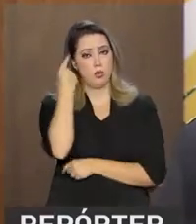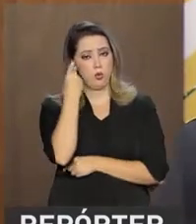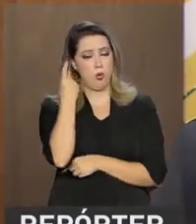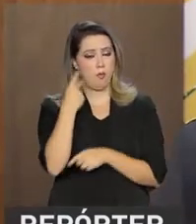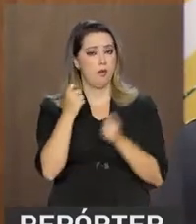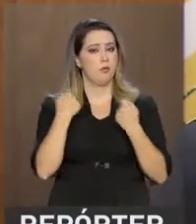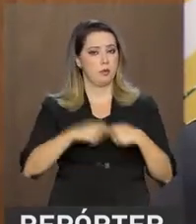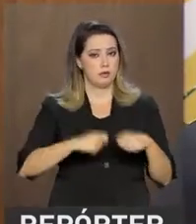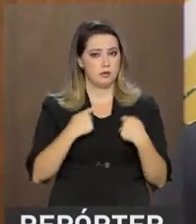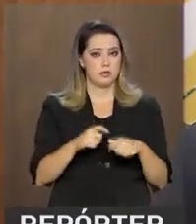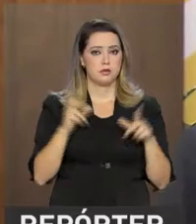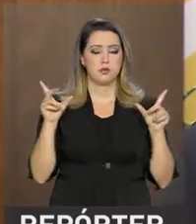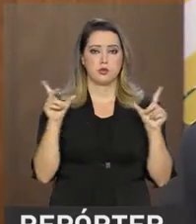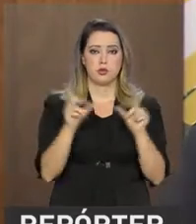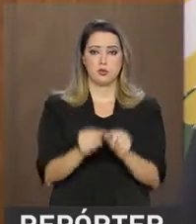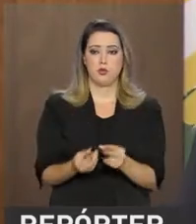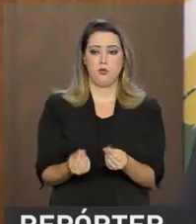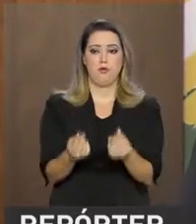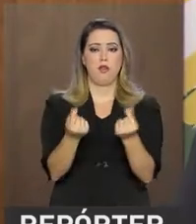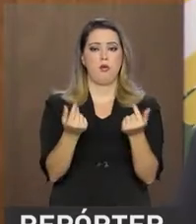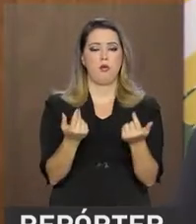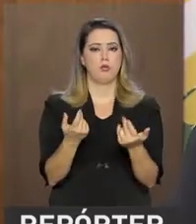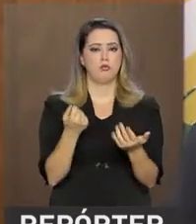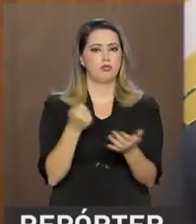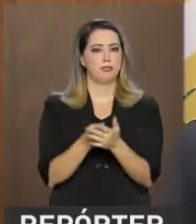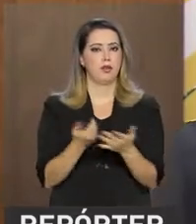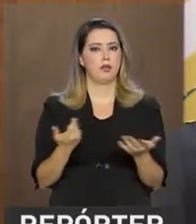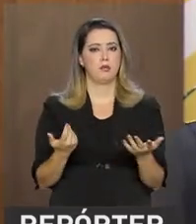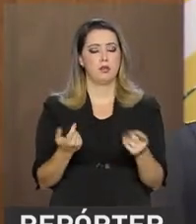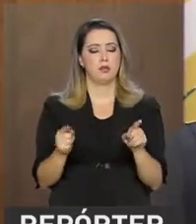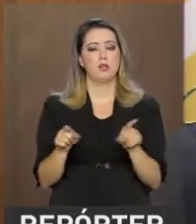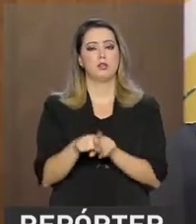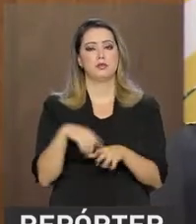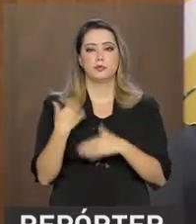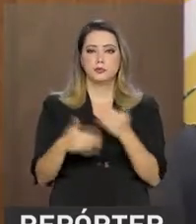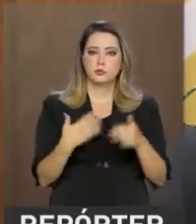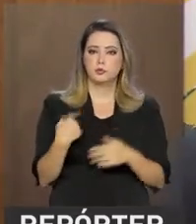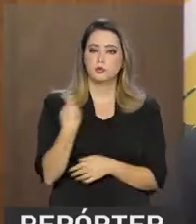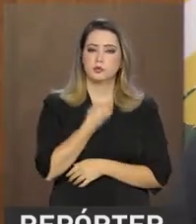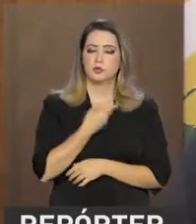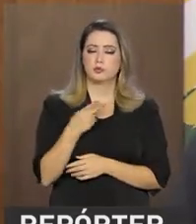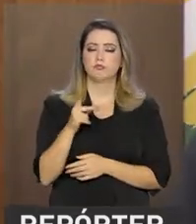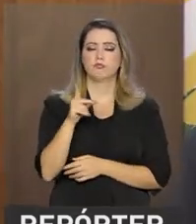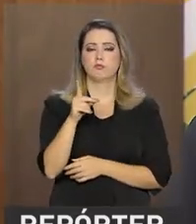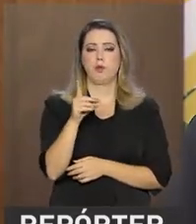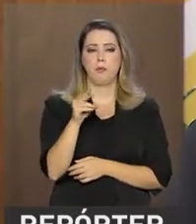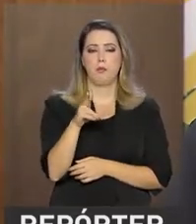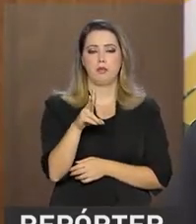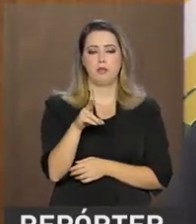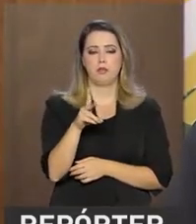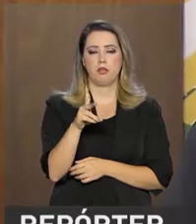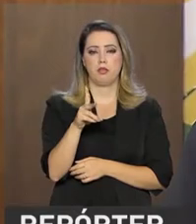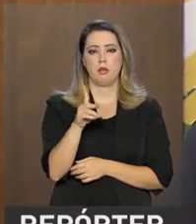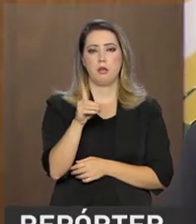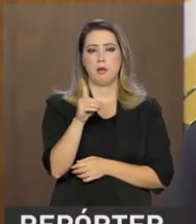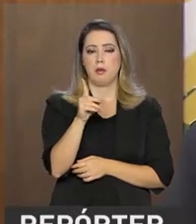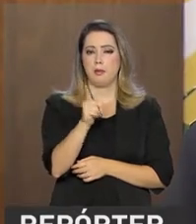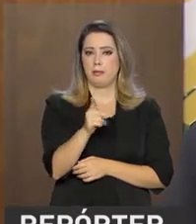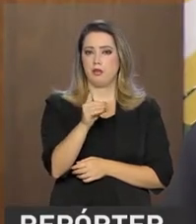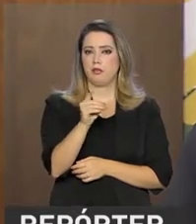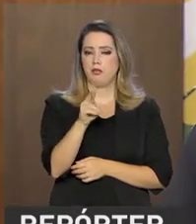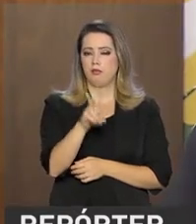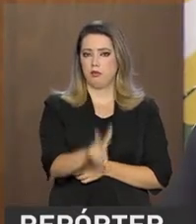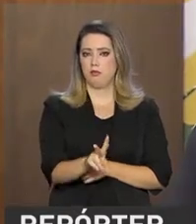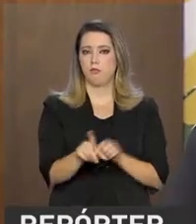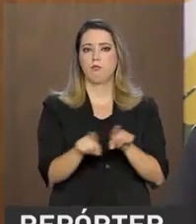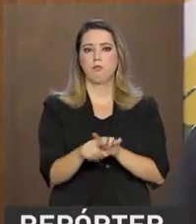desse aumento da produtividade por isso estamos fazendo estamos fazendo esse programa de demissão voluntária de sons são procedimentos pactuadas